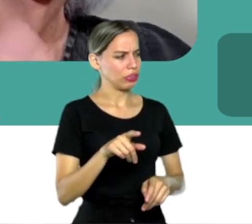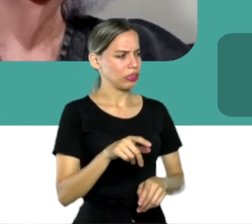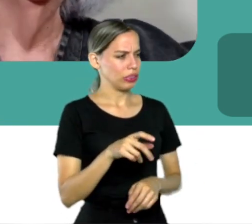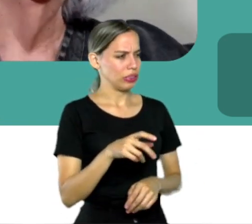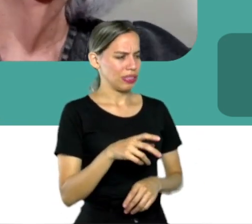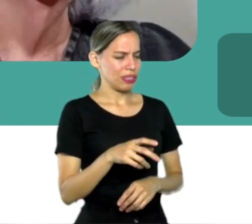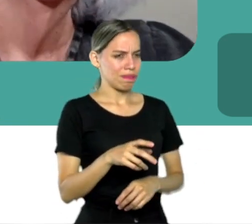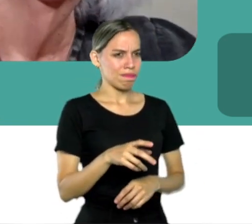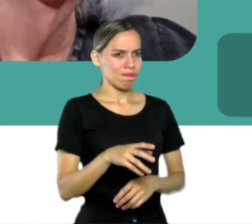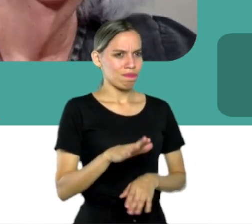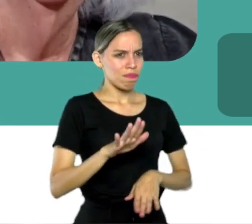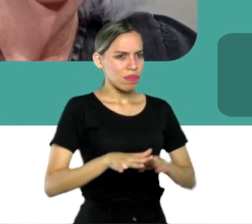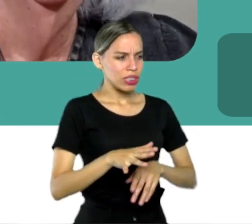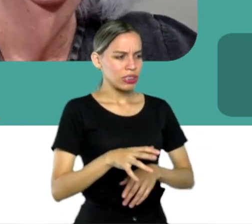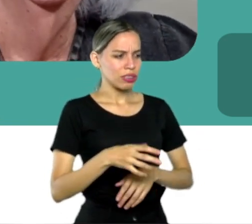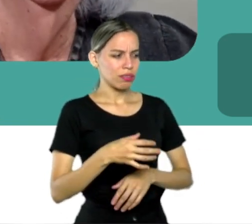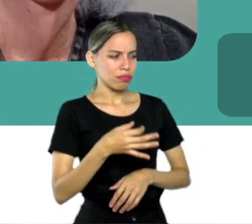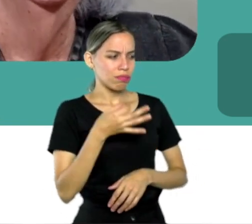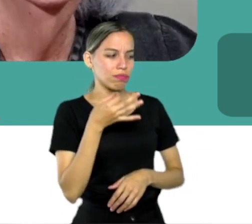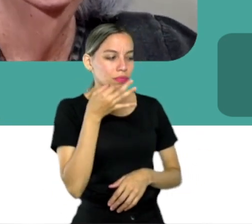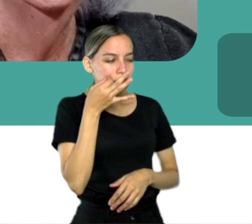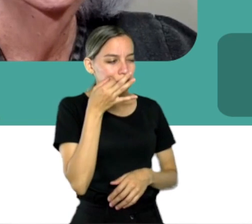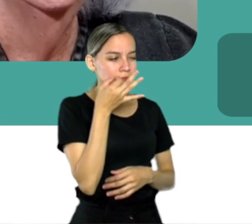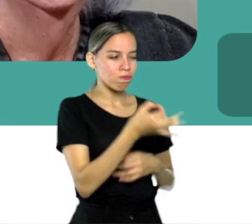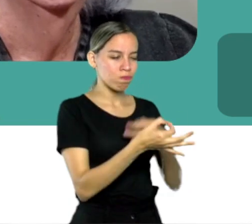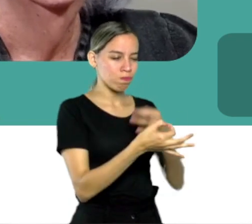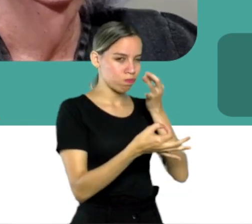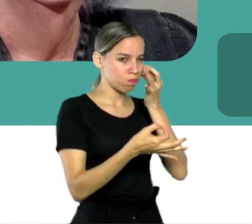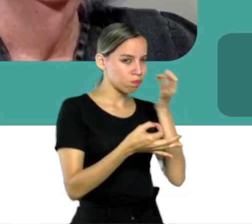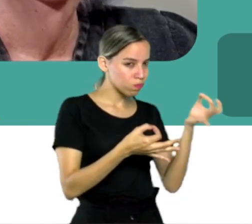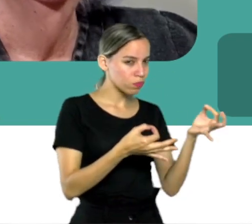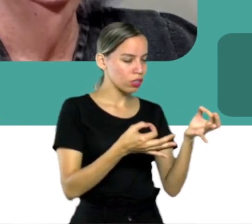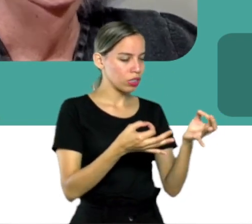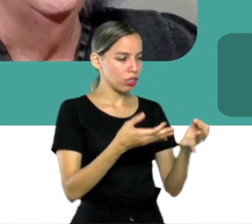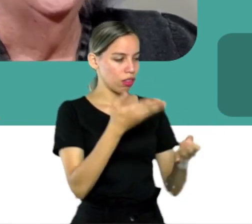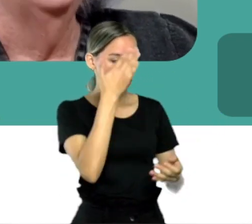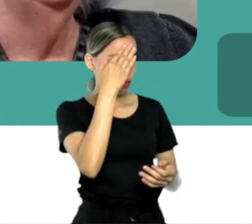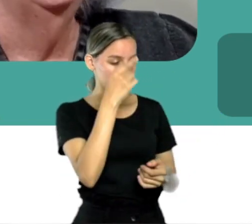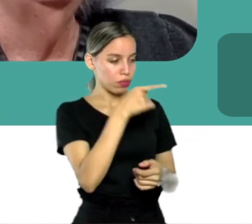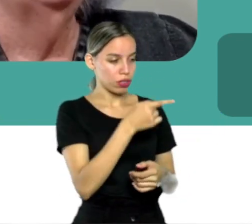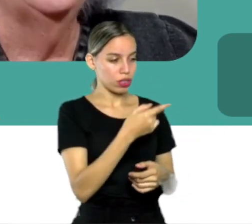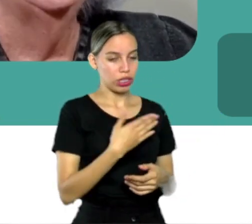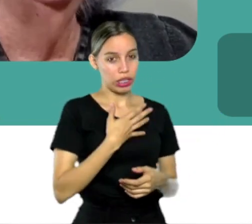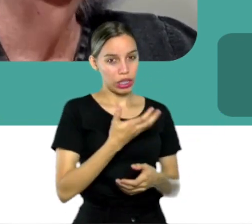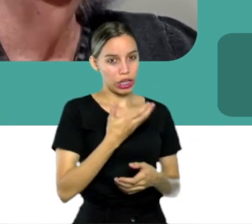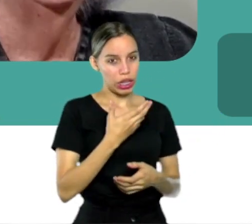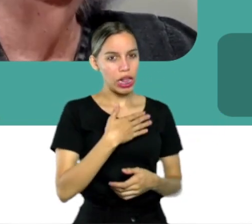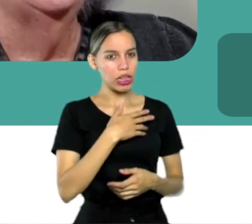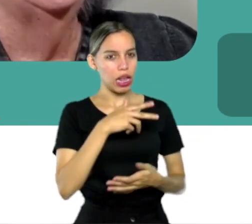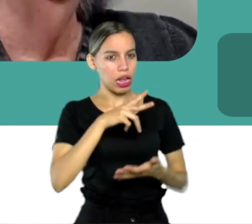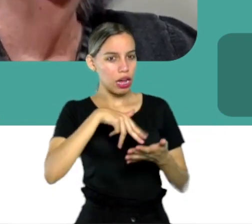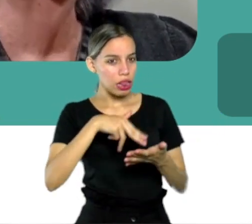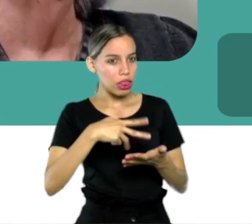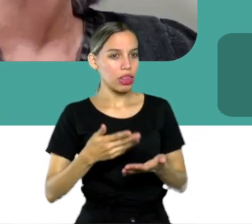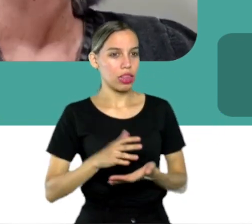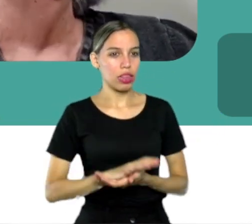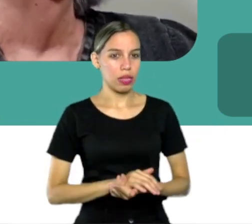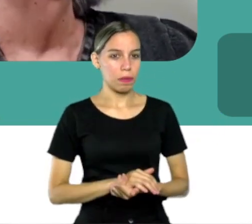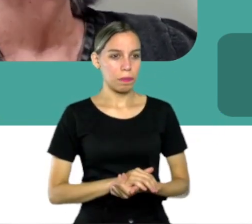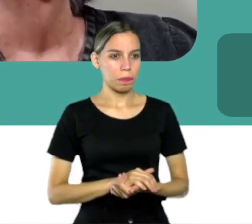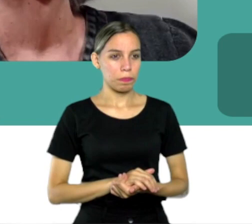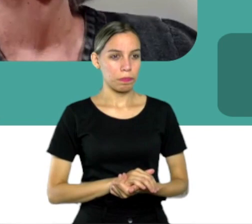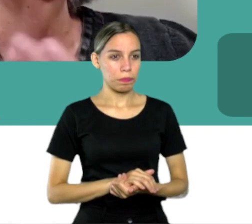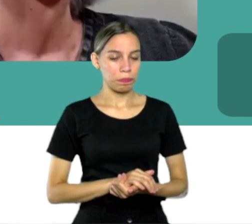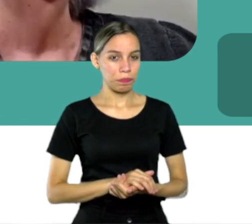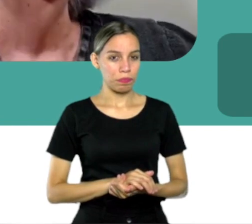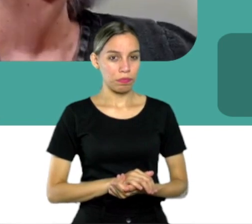bem atentas a você, ao que você queria ler, né? Tinha uma forma... Meu pai me exibia como se